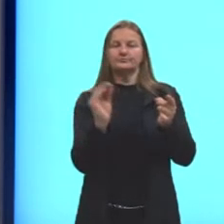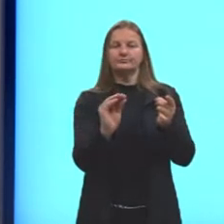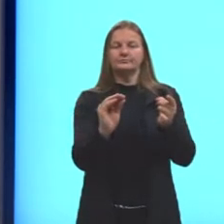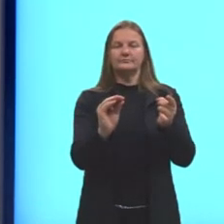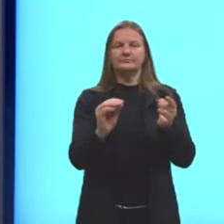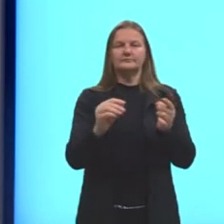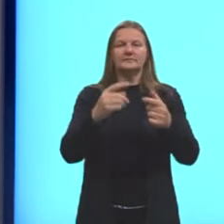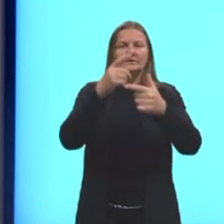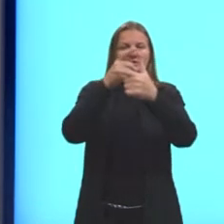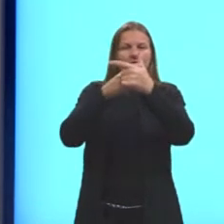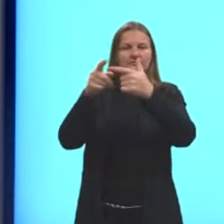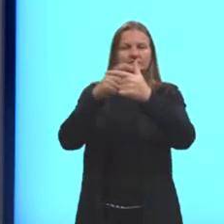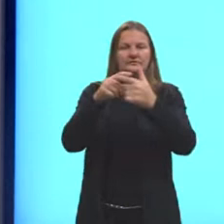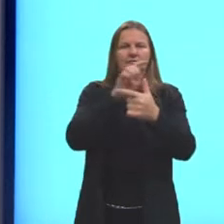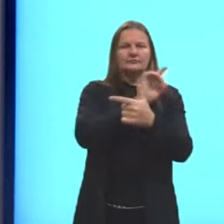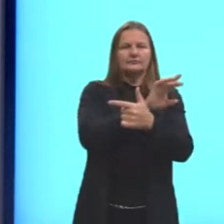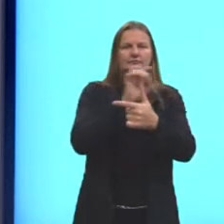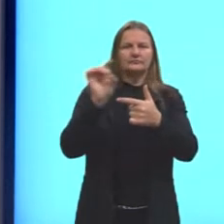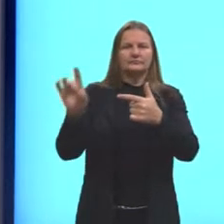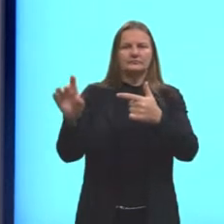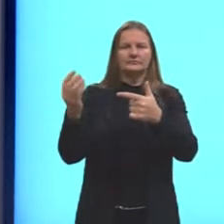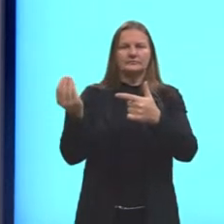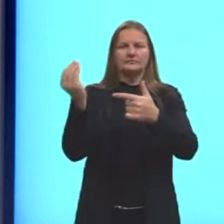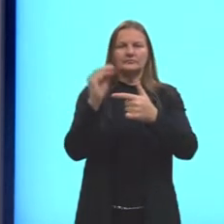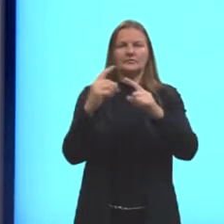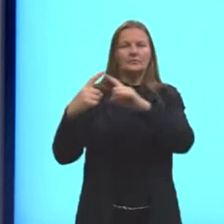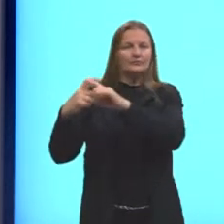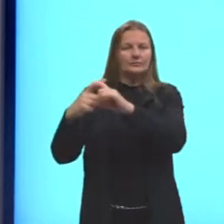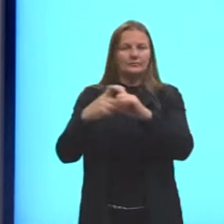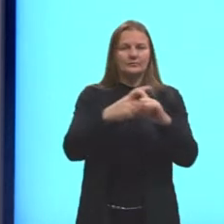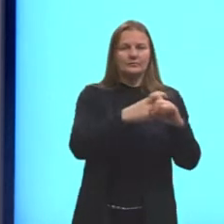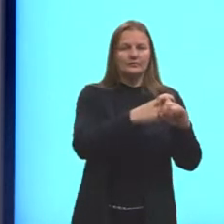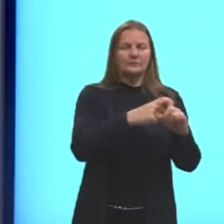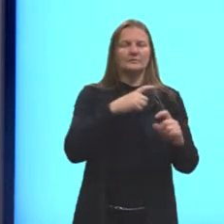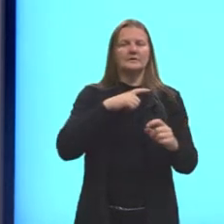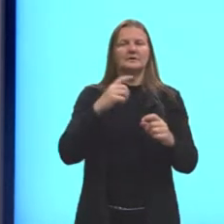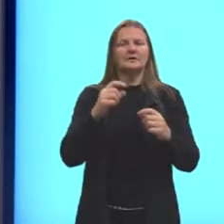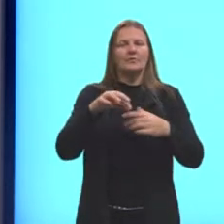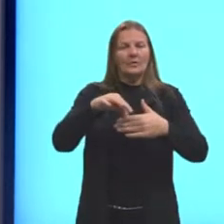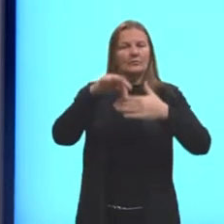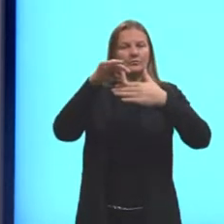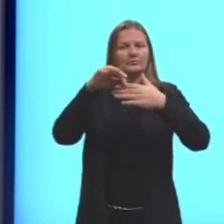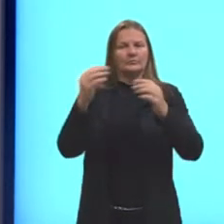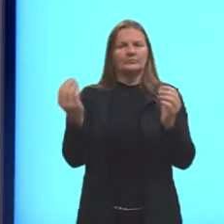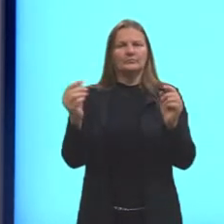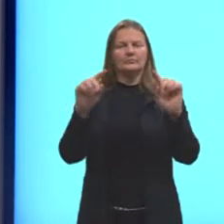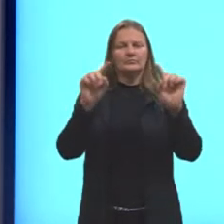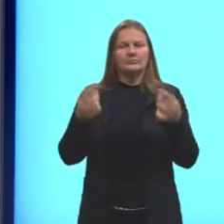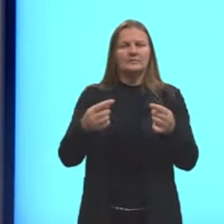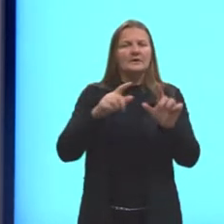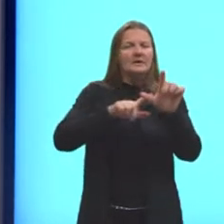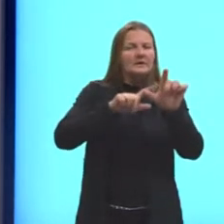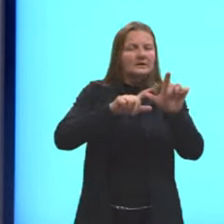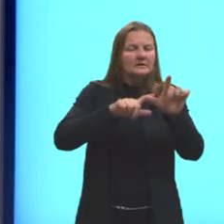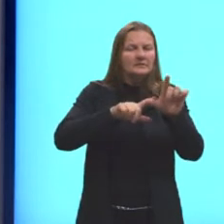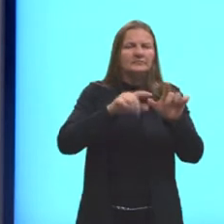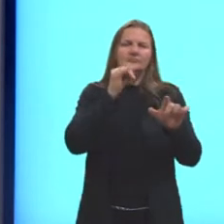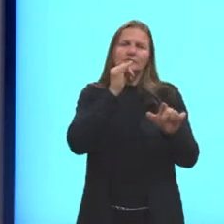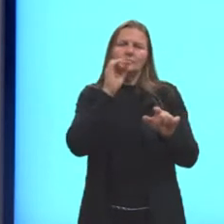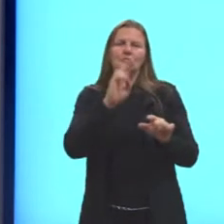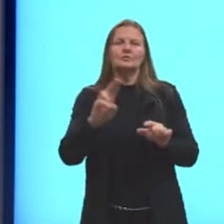resultado da divisão de cada fator do polinômio pelo fator que está em evidência no caso das Letras